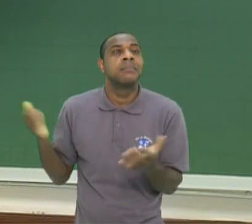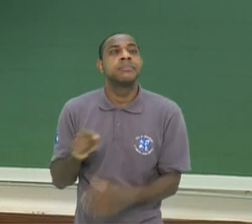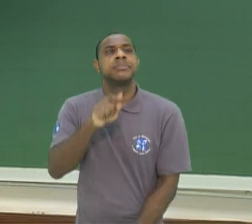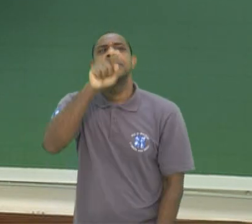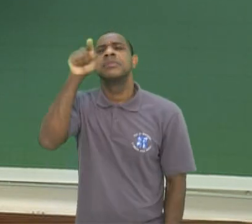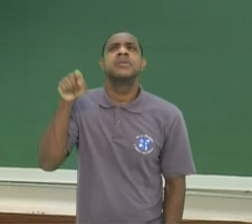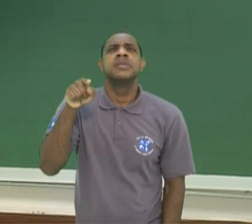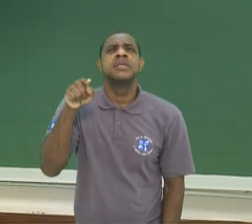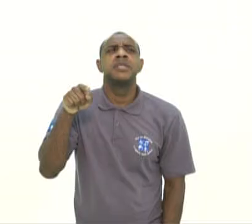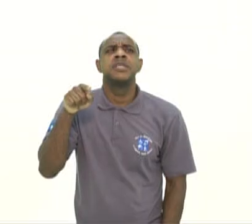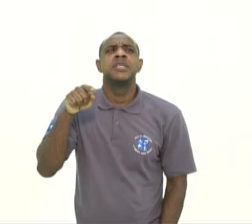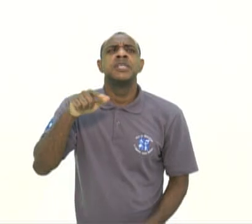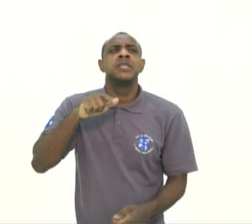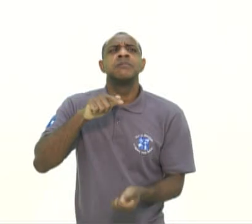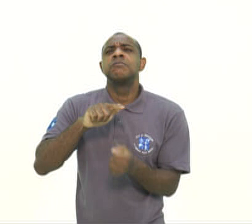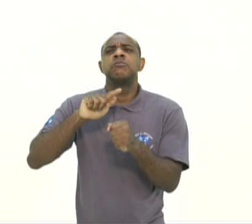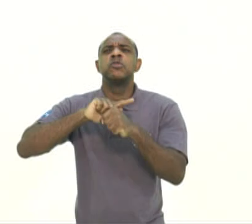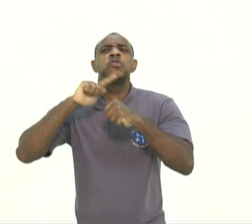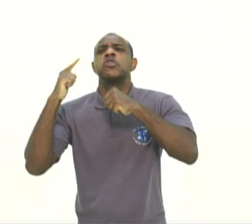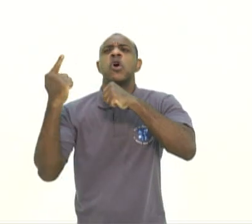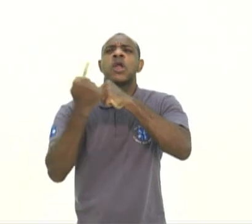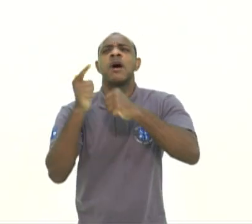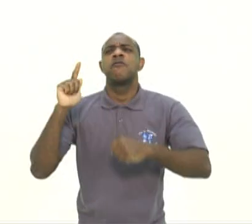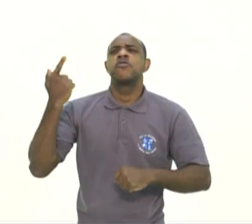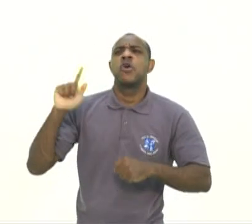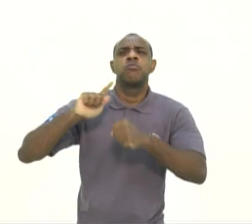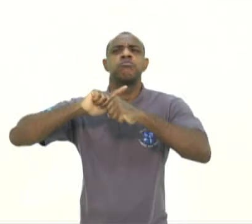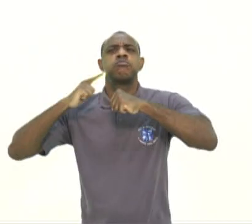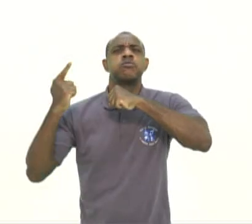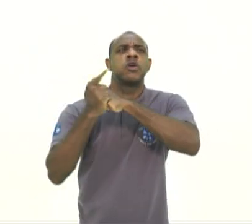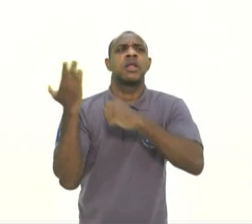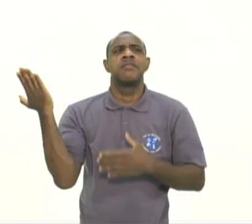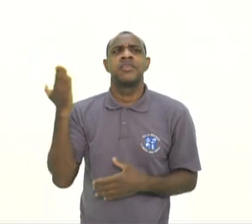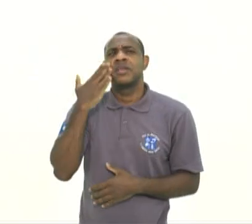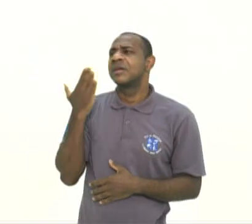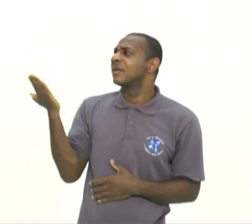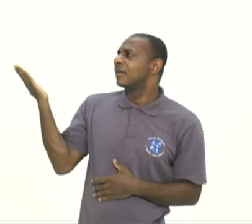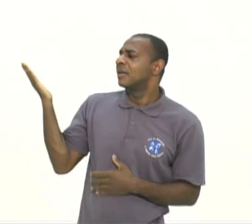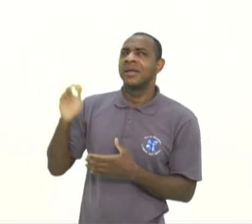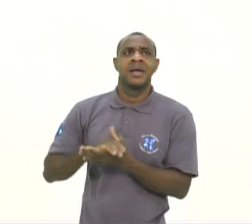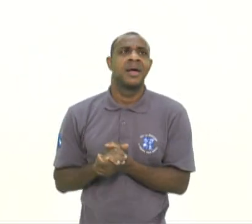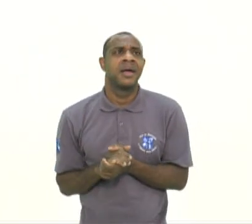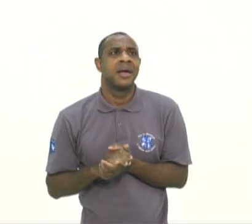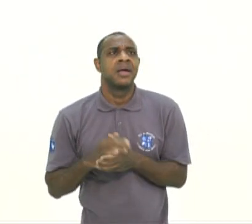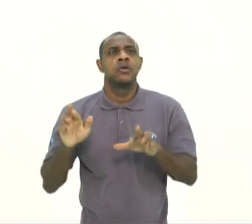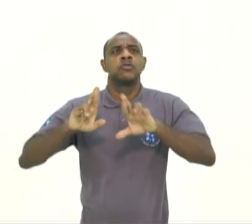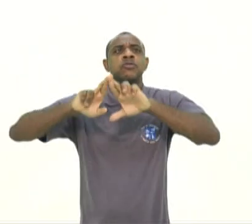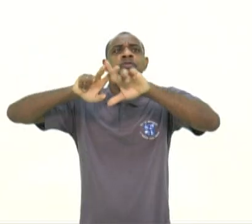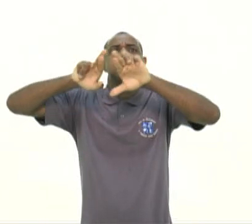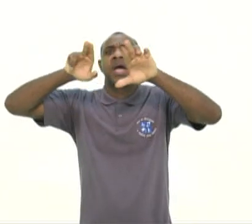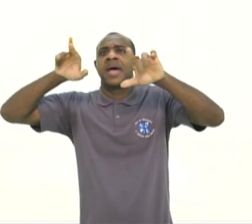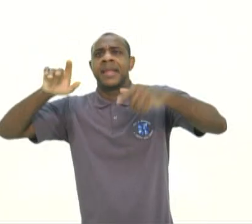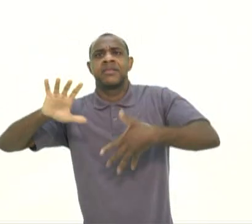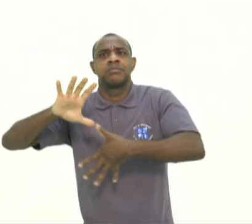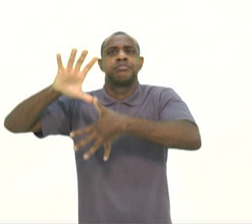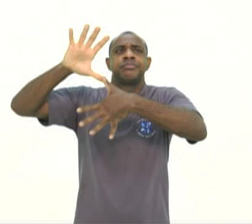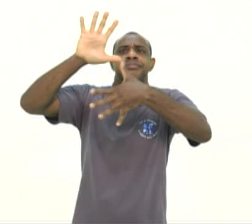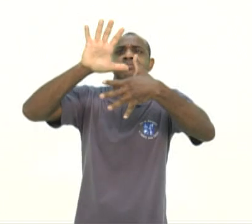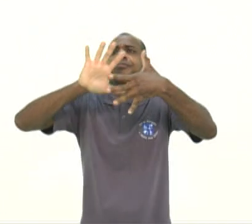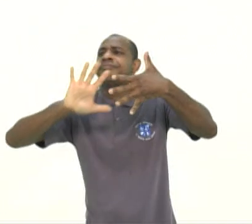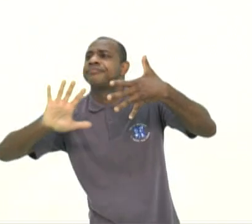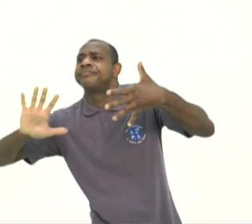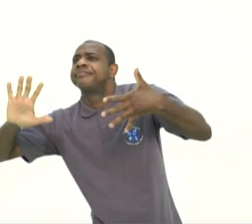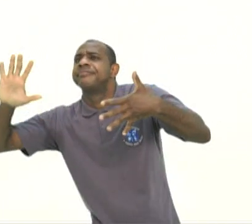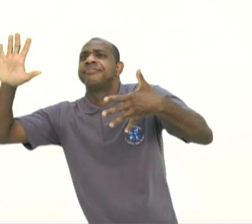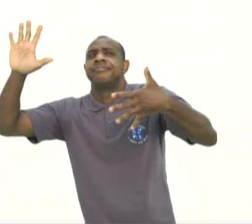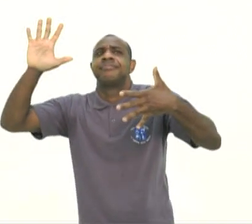interrogação. Do lado uma imagem fazendo referência ao coronavírus e os diferentes continentes